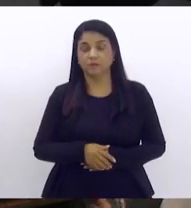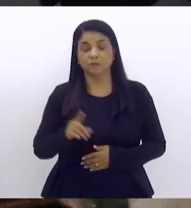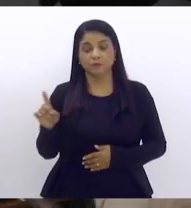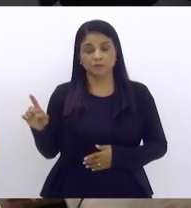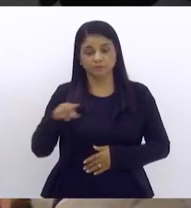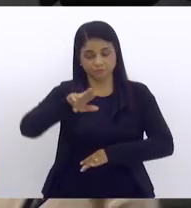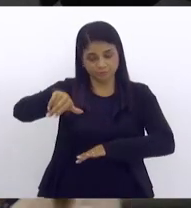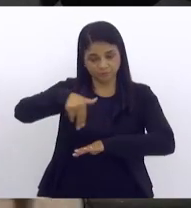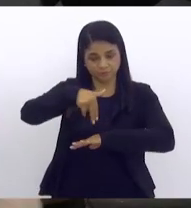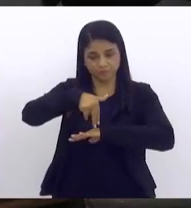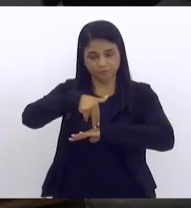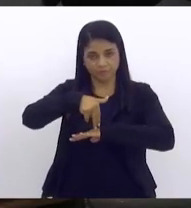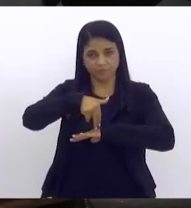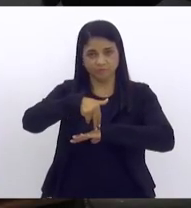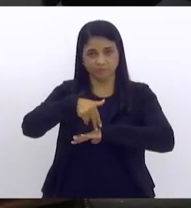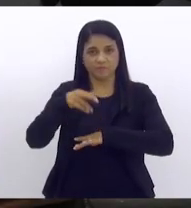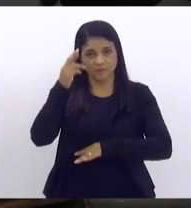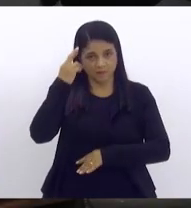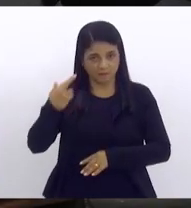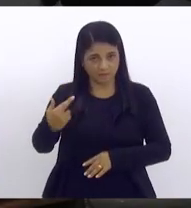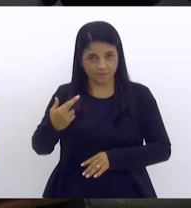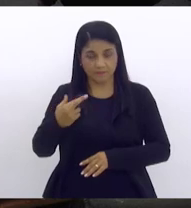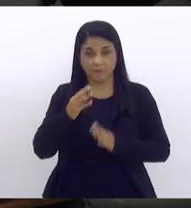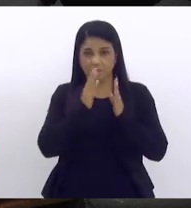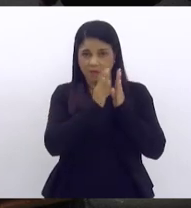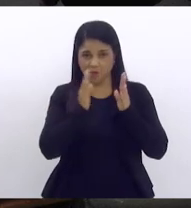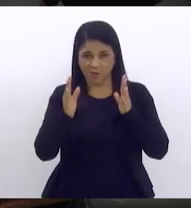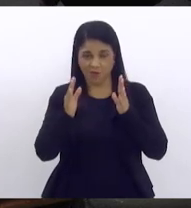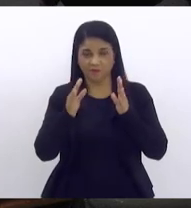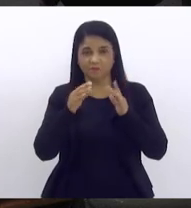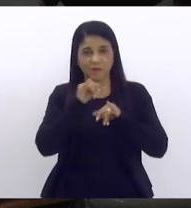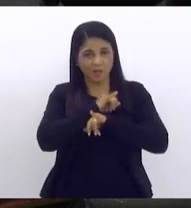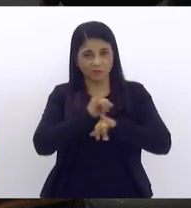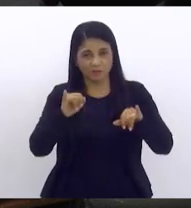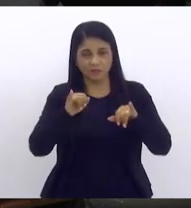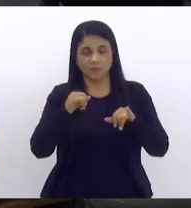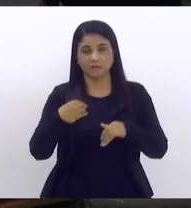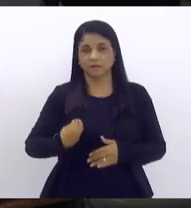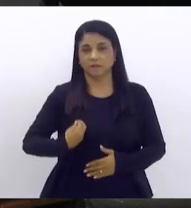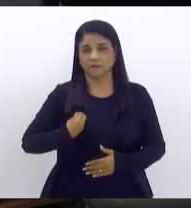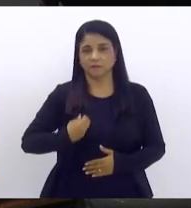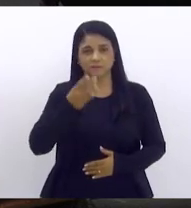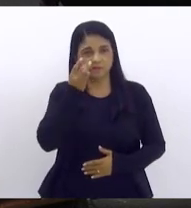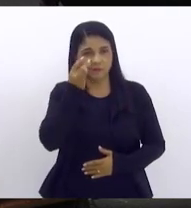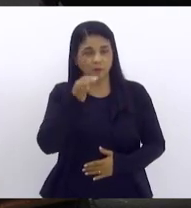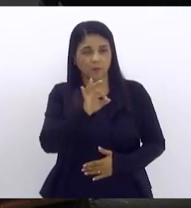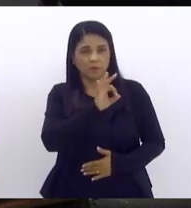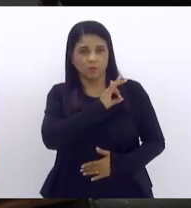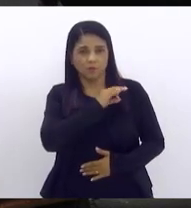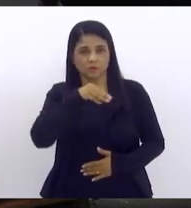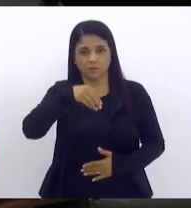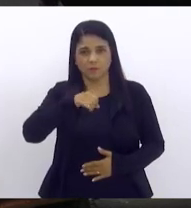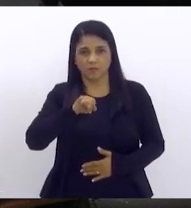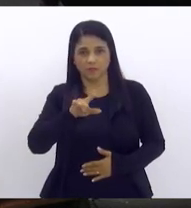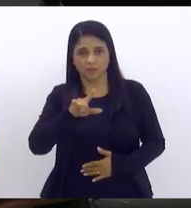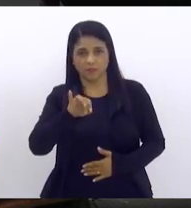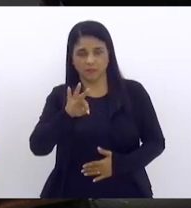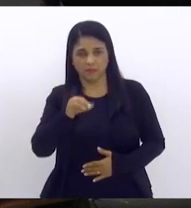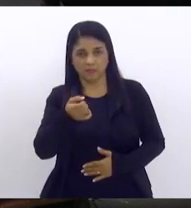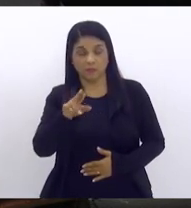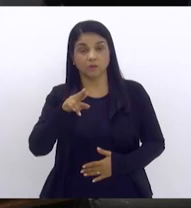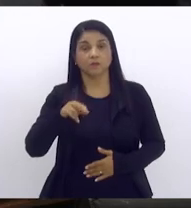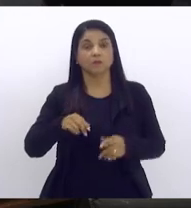púlpito. Um pela ordem só para anunciar a presença dos policiais militares do RECON